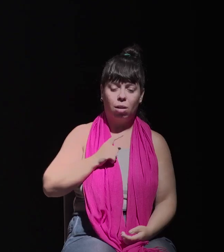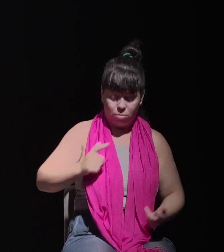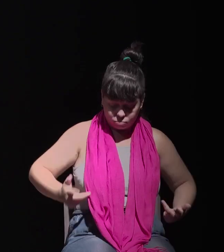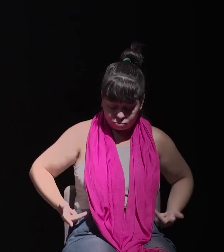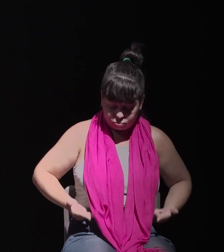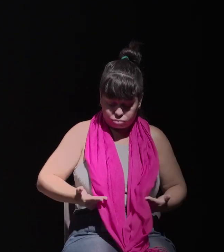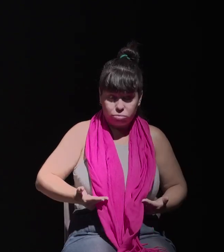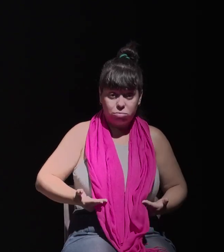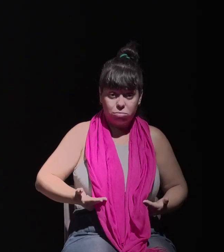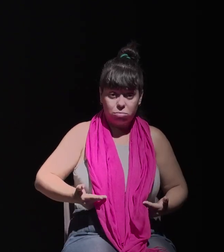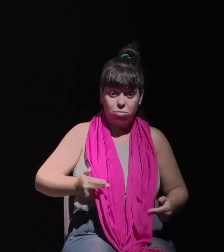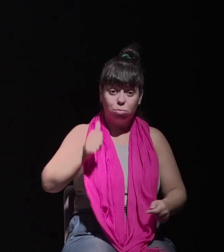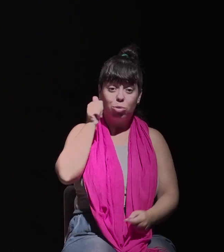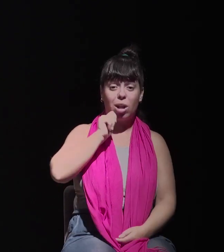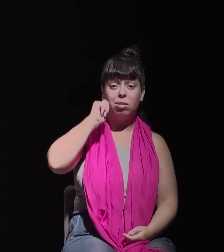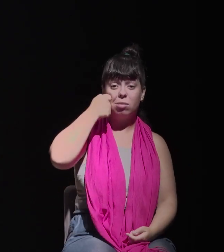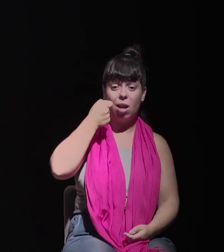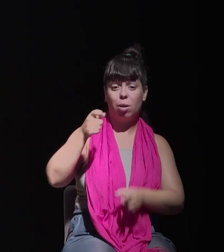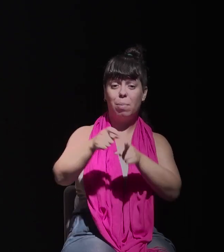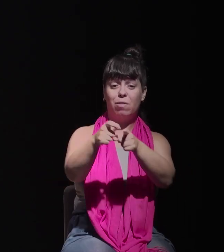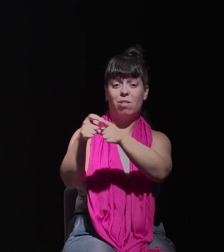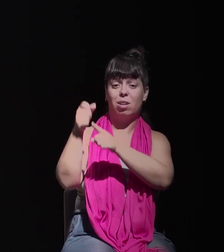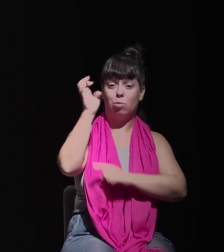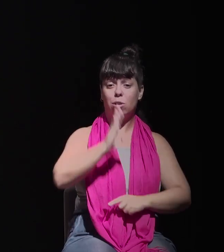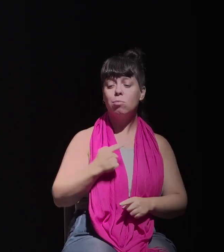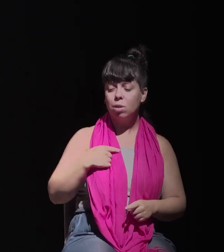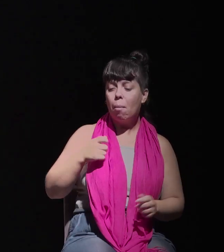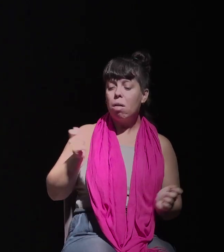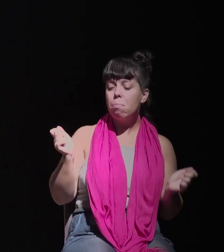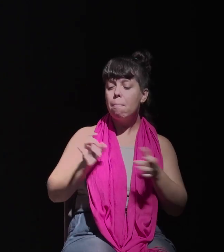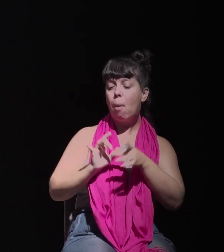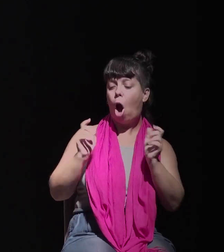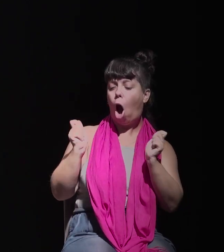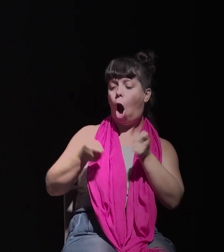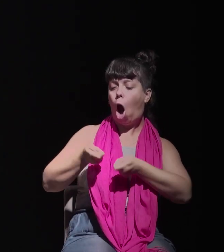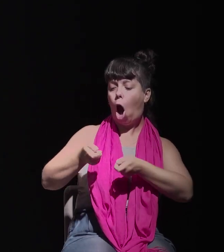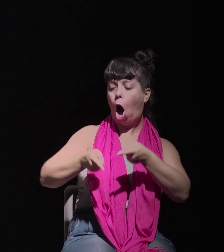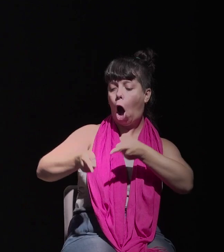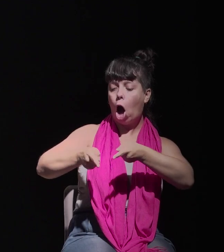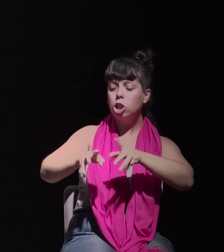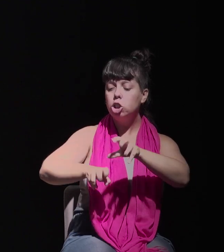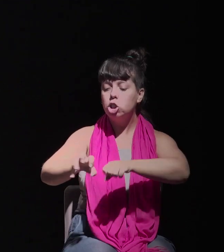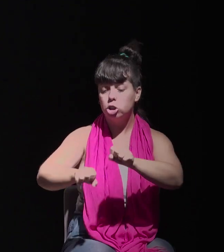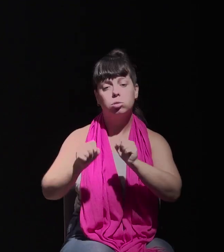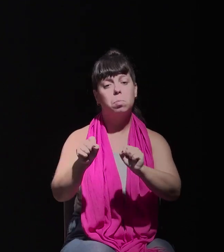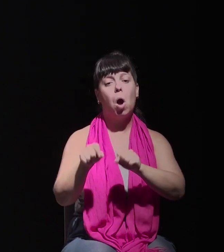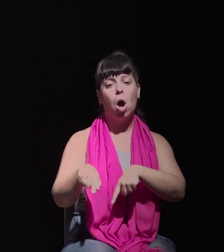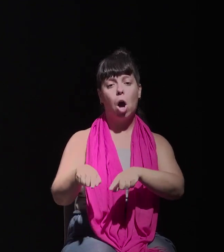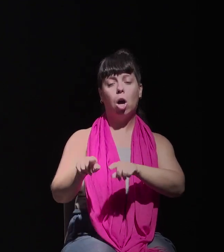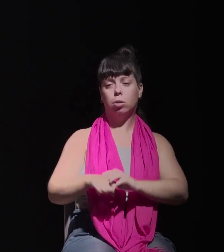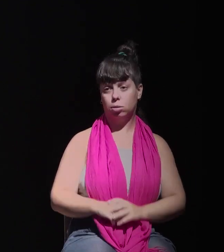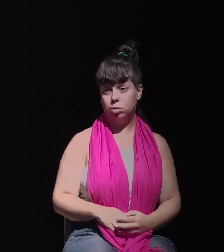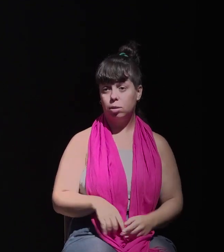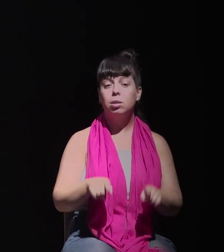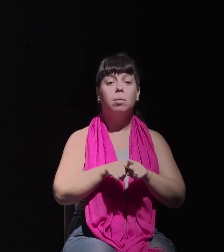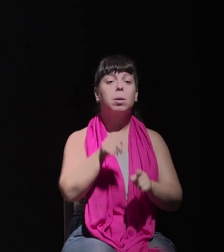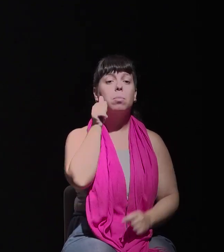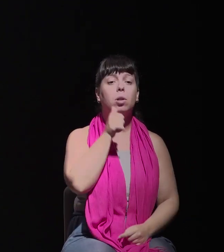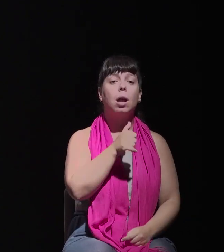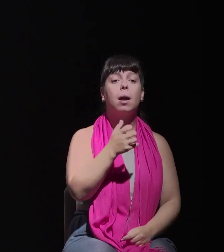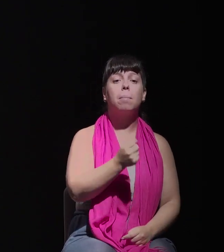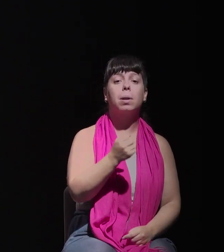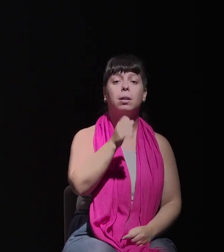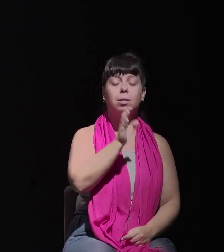Brasil, porque esse corpo está passível de controle. Então, com a mulher branca trabalhadora, e aí também a gente pode pensar que no Brasil, como